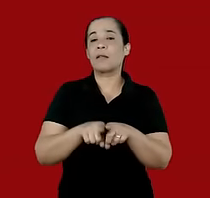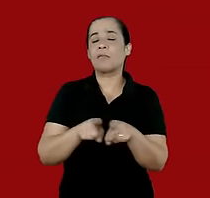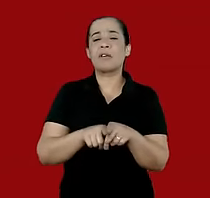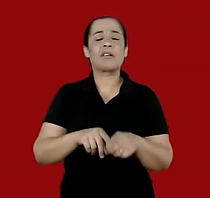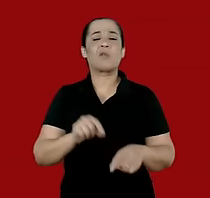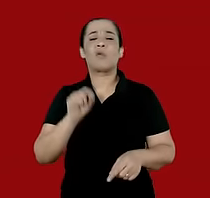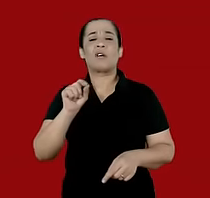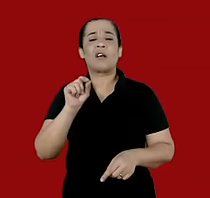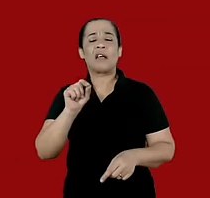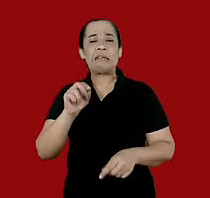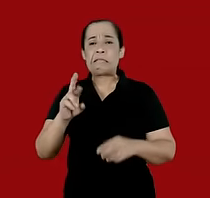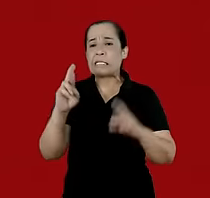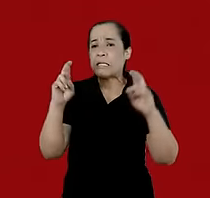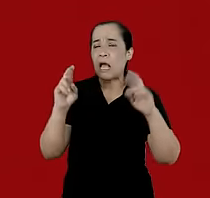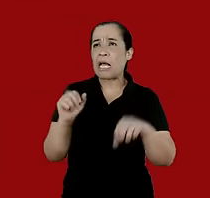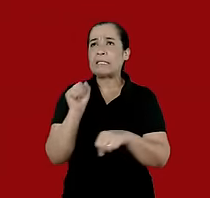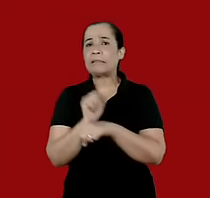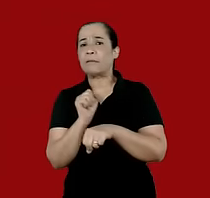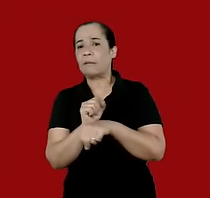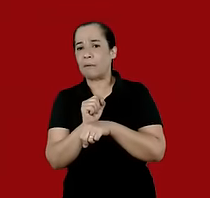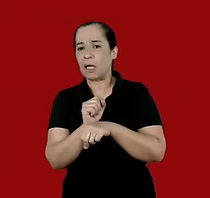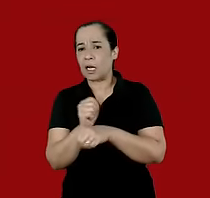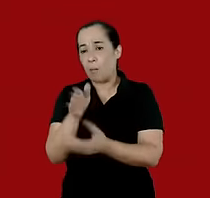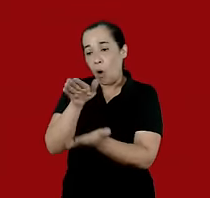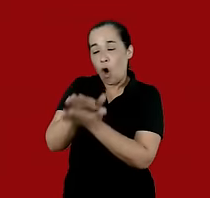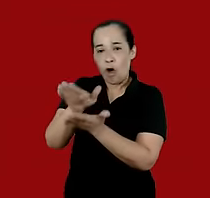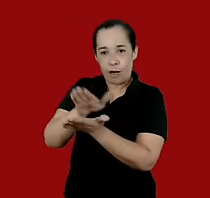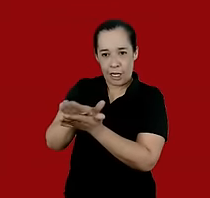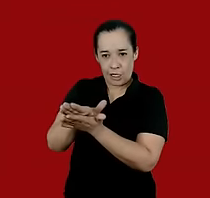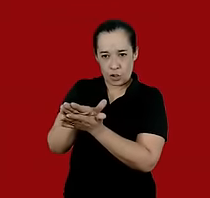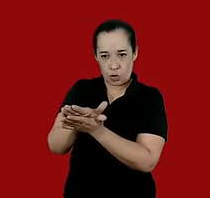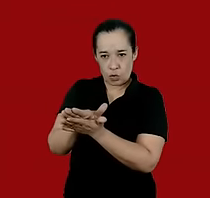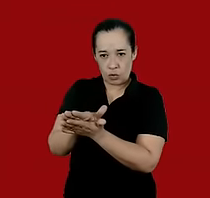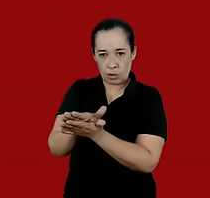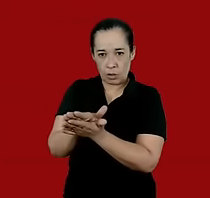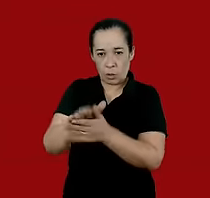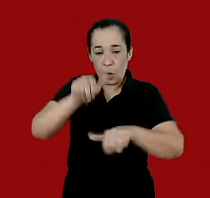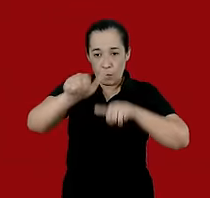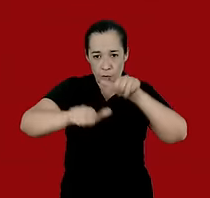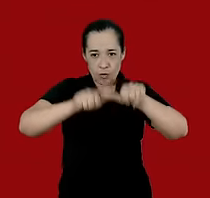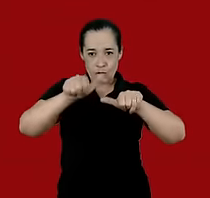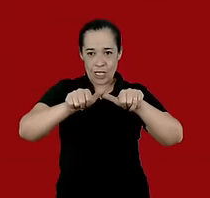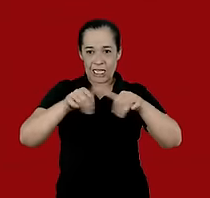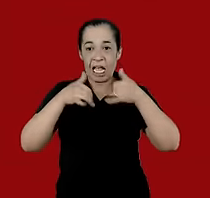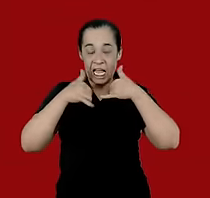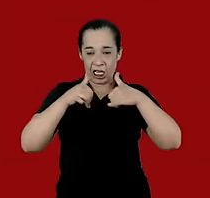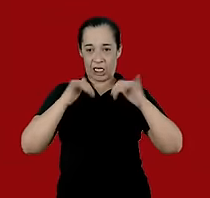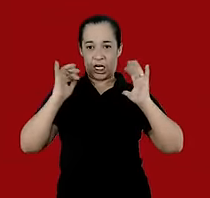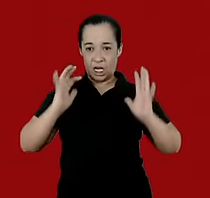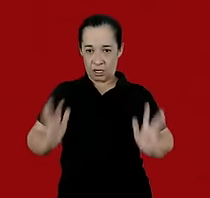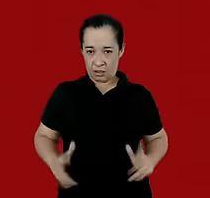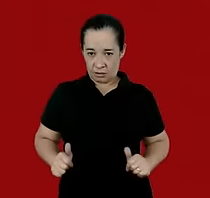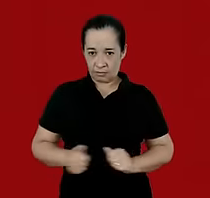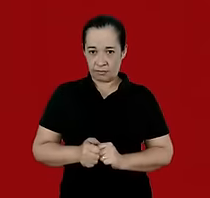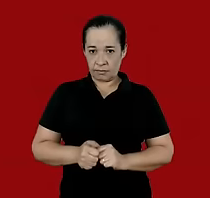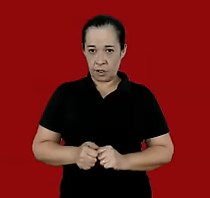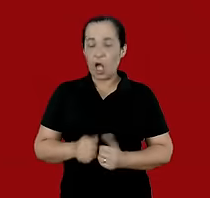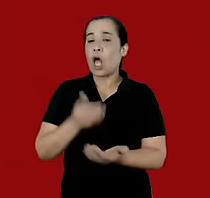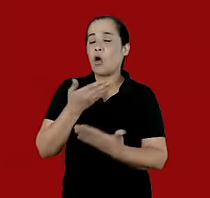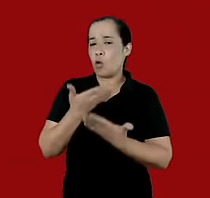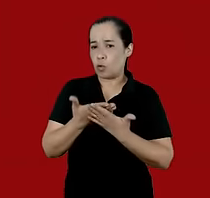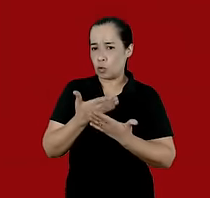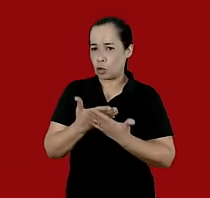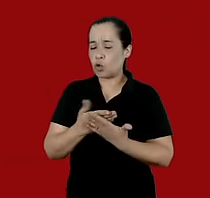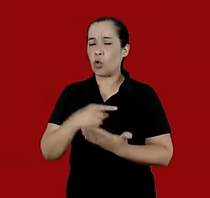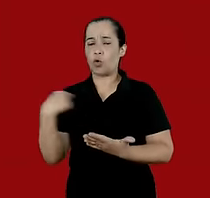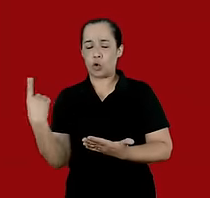gastos aqui é só público não é privado com a transição energética um gasto bastante alto Isso foi um estudo que a gente eh revisou inclusive foi